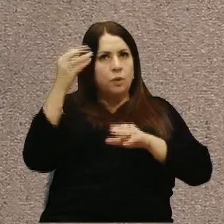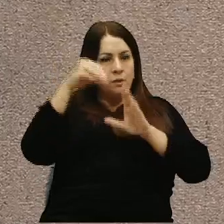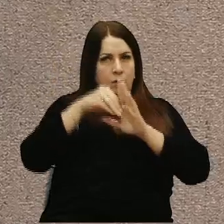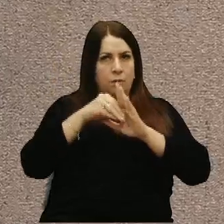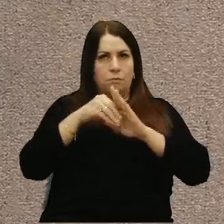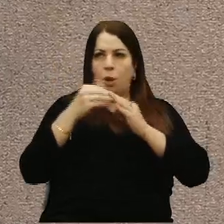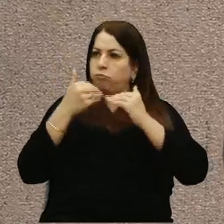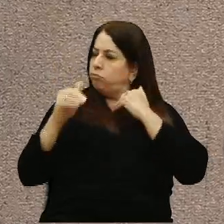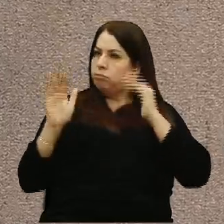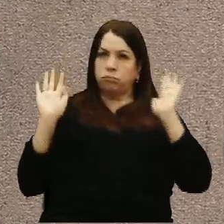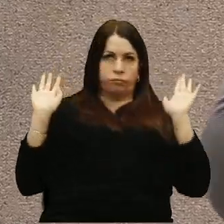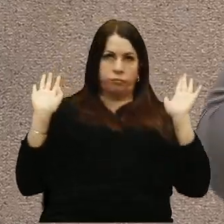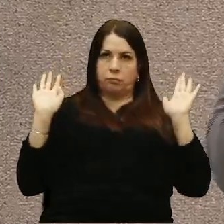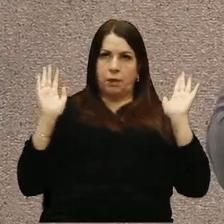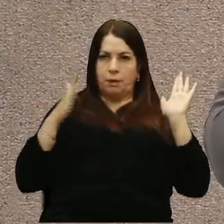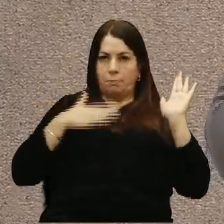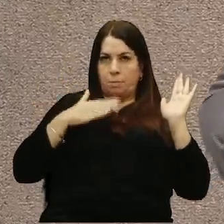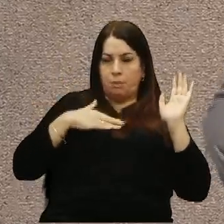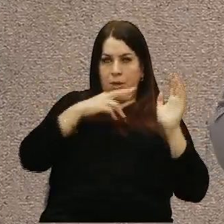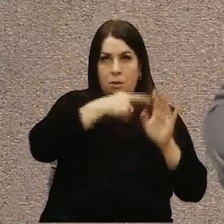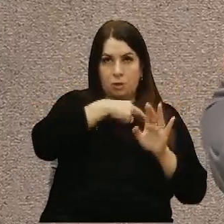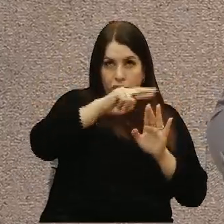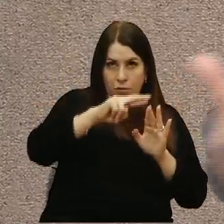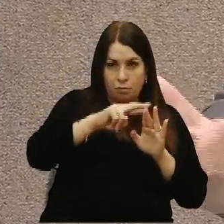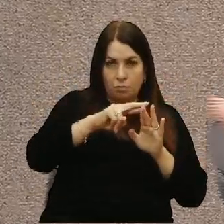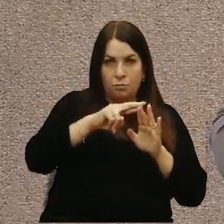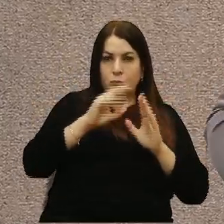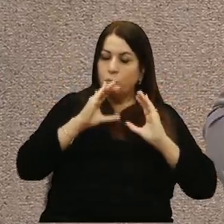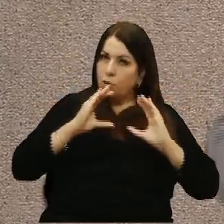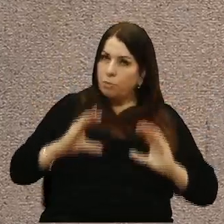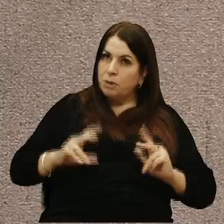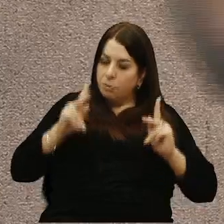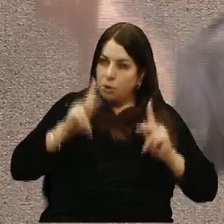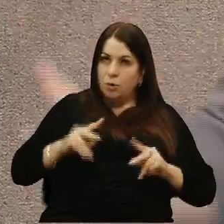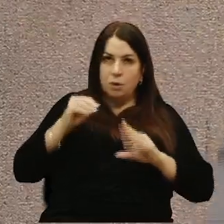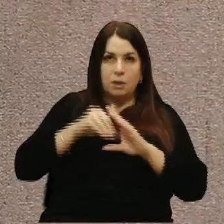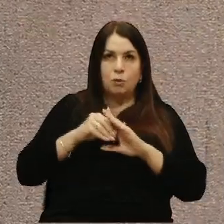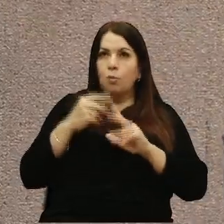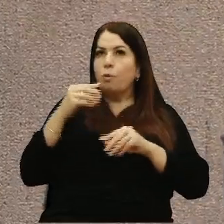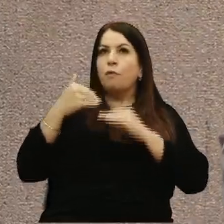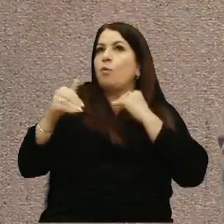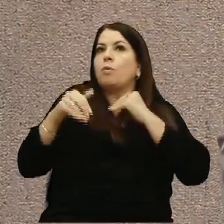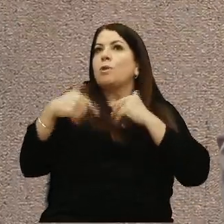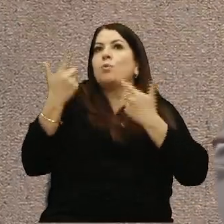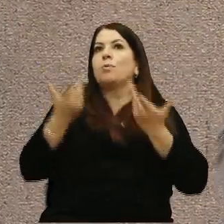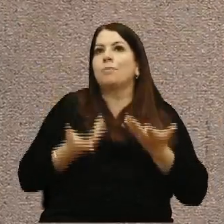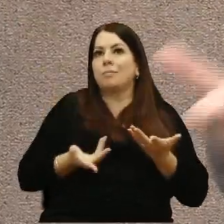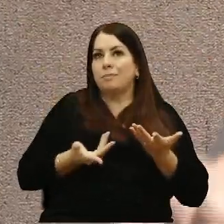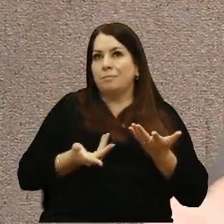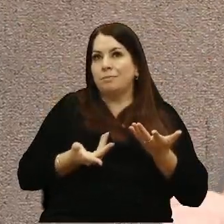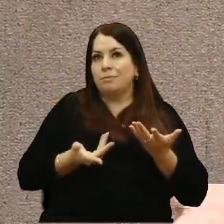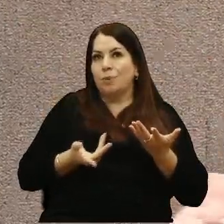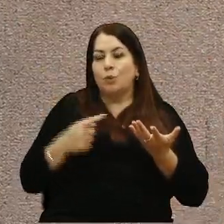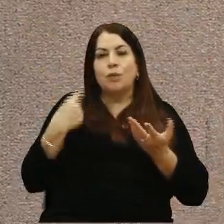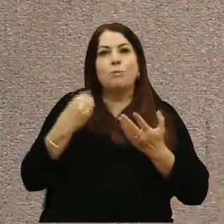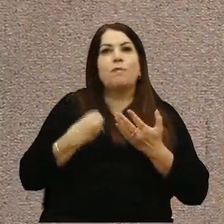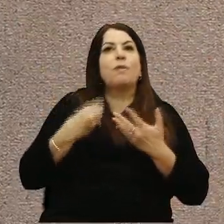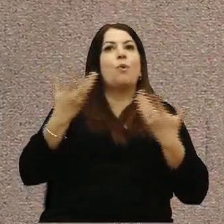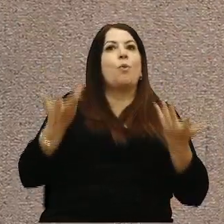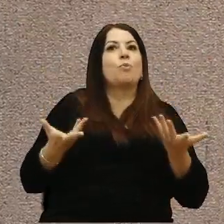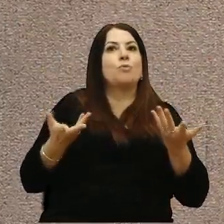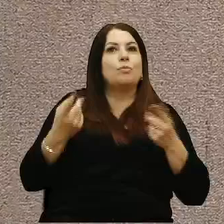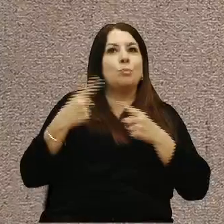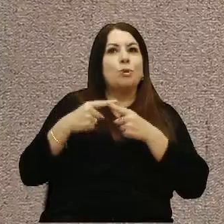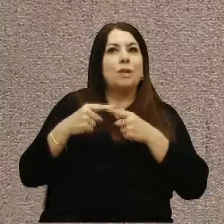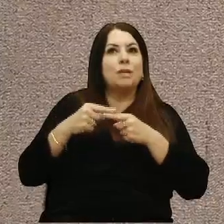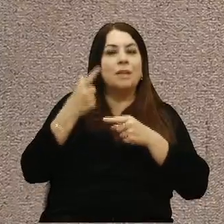tenho discordância com a minha religião, eu tenho discordância com o comportamento de pessoas dentro dela. Como é que eu não vou discordar dos demais? Mas nós estamos vivendo aonde? Por que a gente está